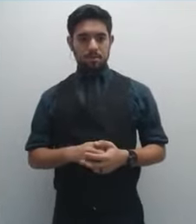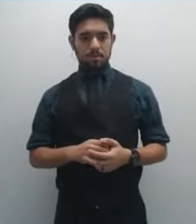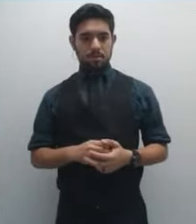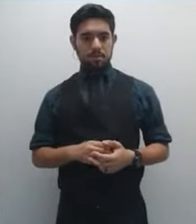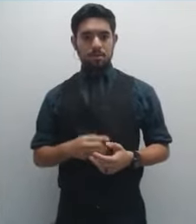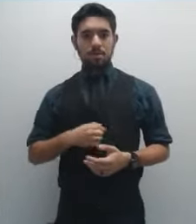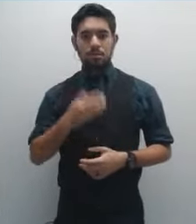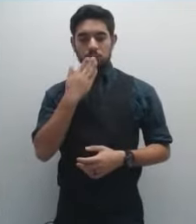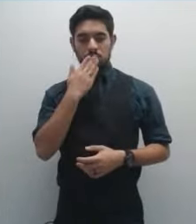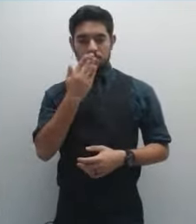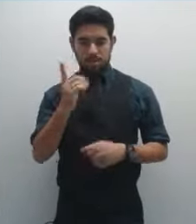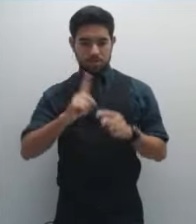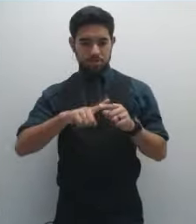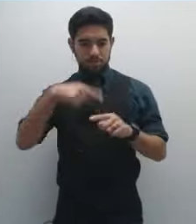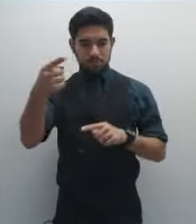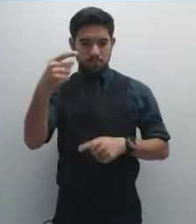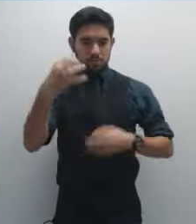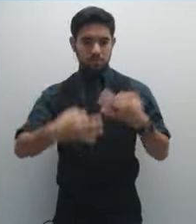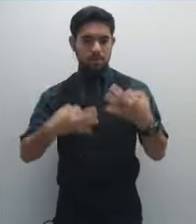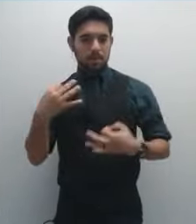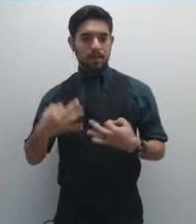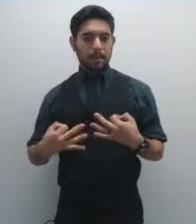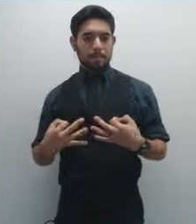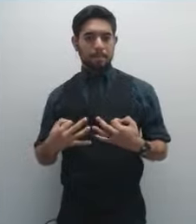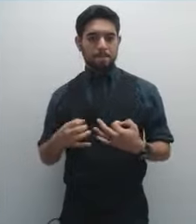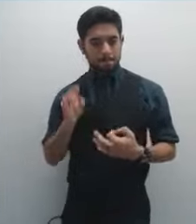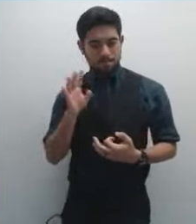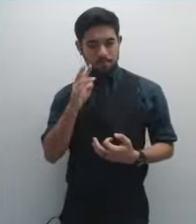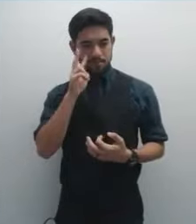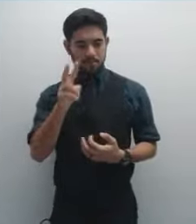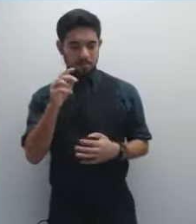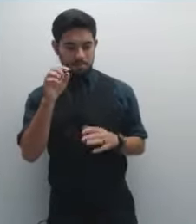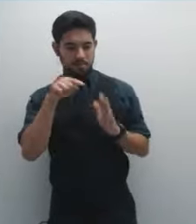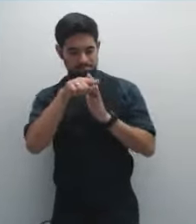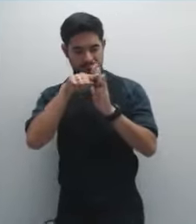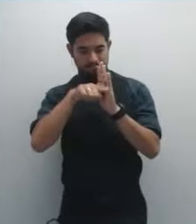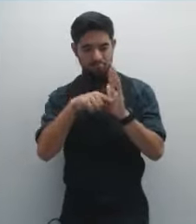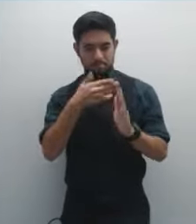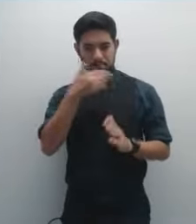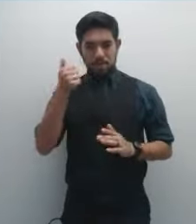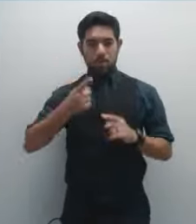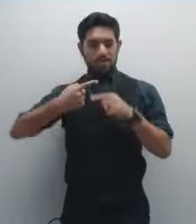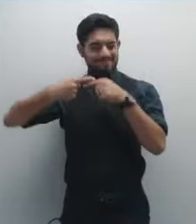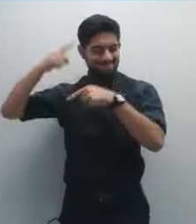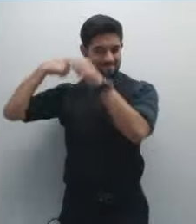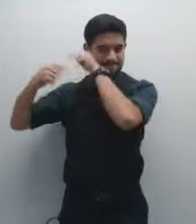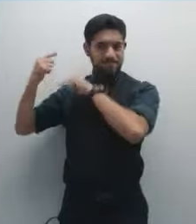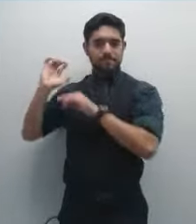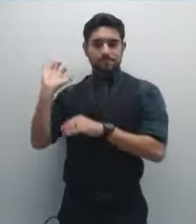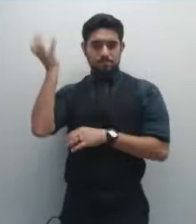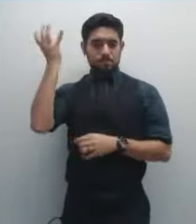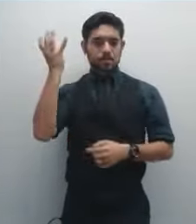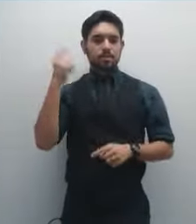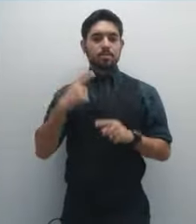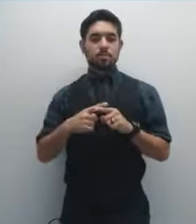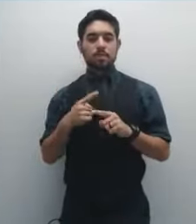Eu vou pedir vista. Eu fiquei... Eu só quero dar uma olhada melhor nesses antecedentes, tendo em vista o que foi dito